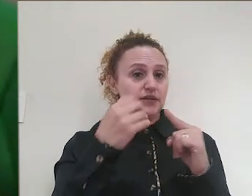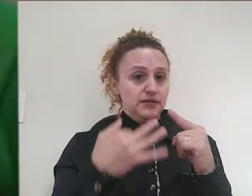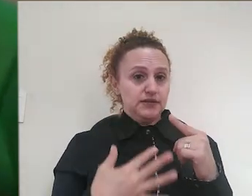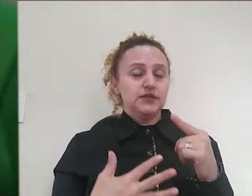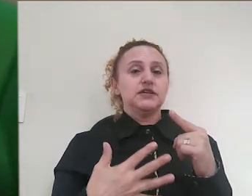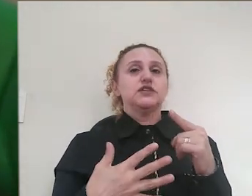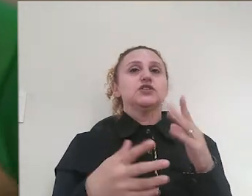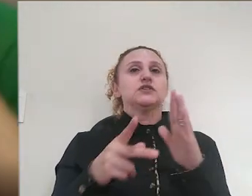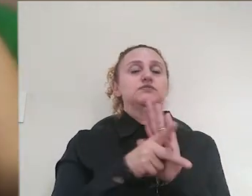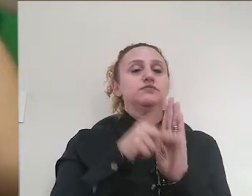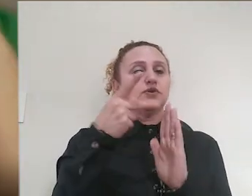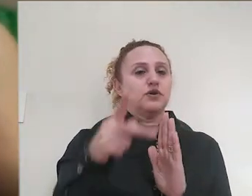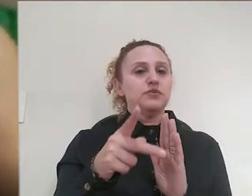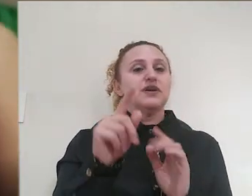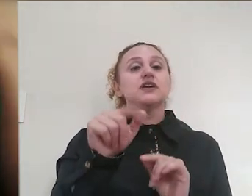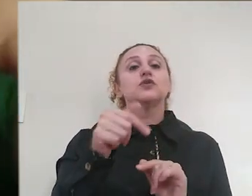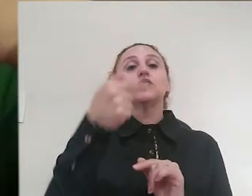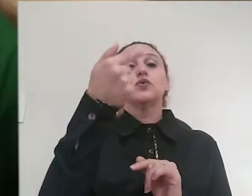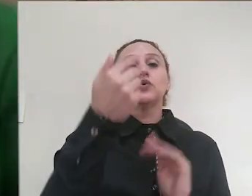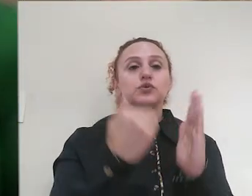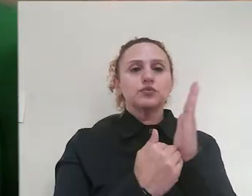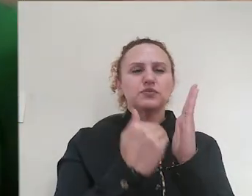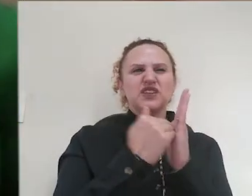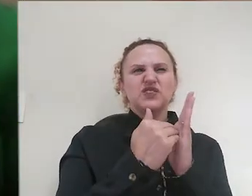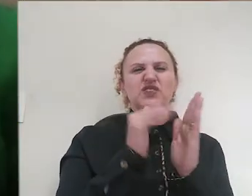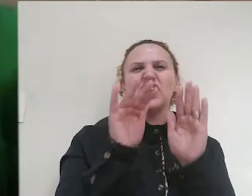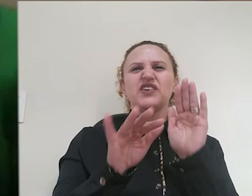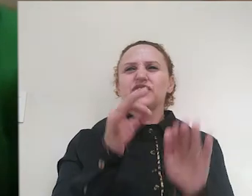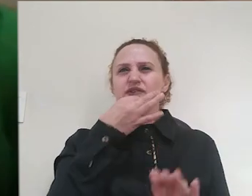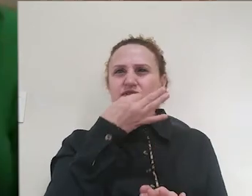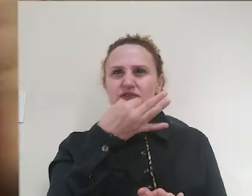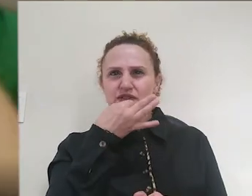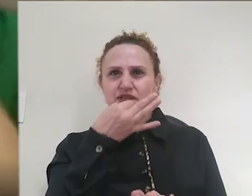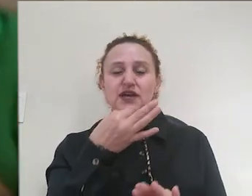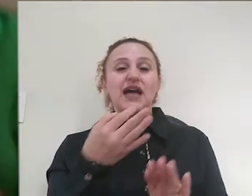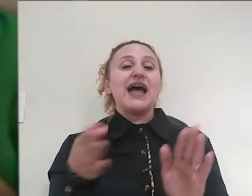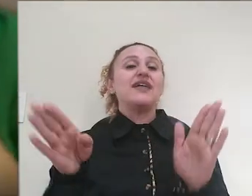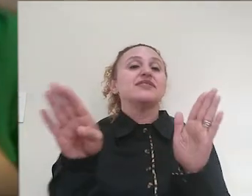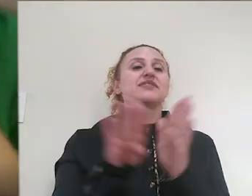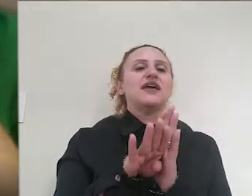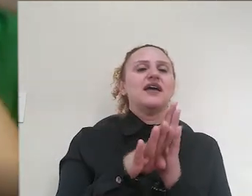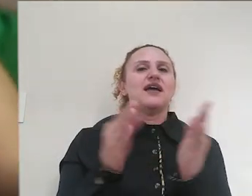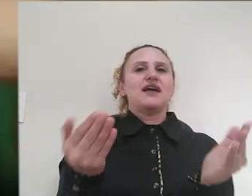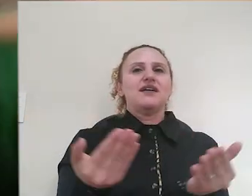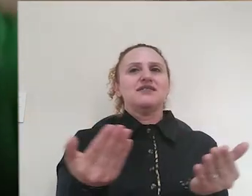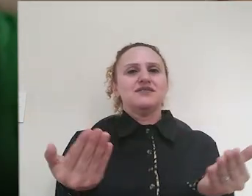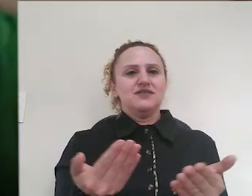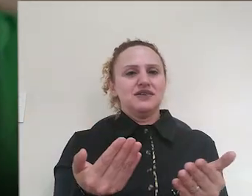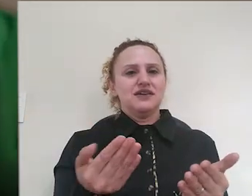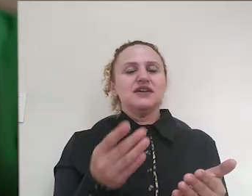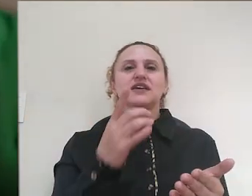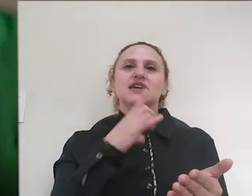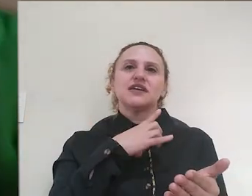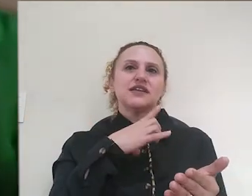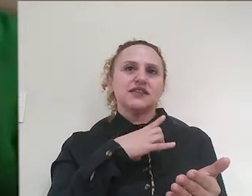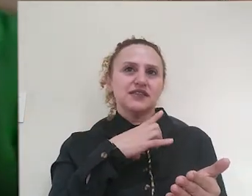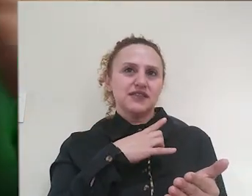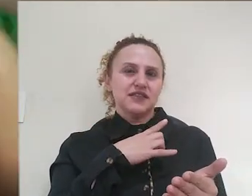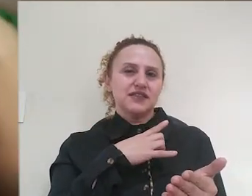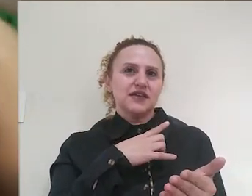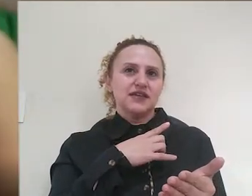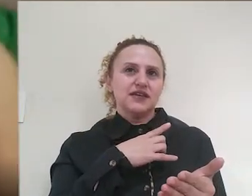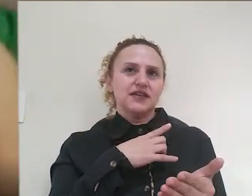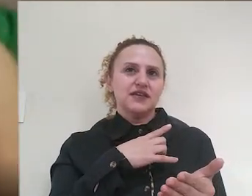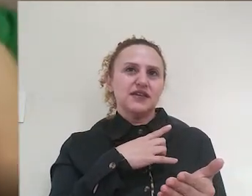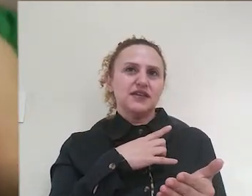contestadas pelo período seguinte, isso até a contemporaneidade. Hoje a gente tem uma dificuldade maior em categorizar as coisas,